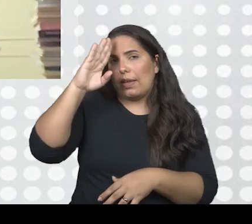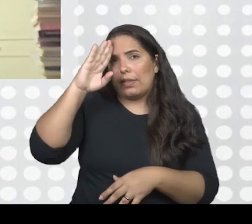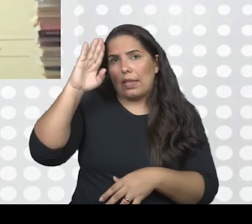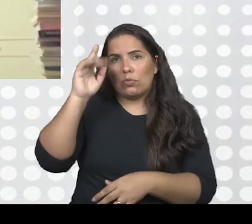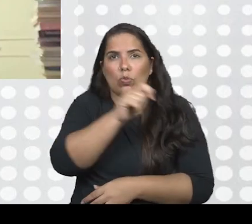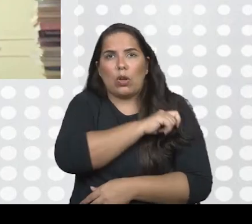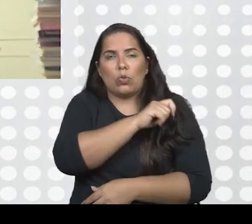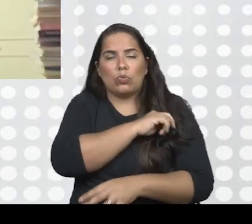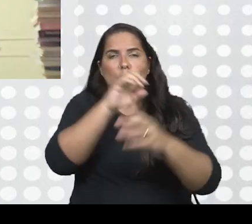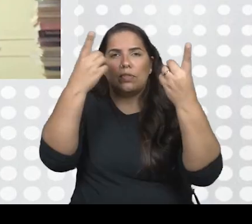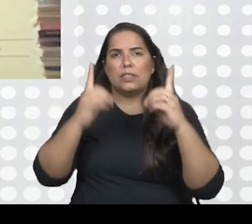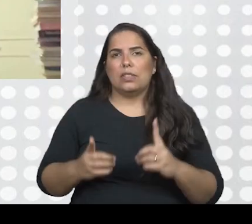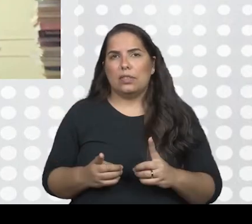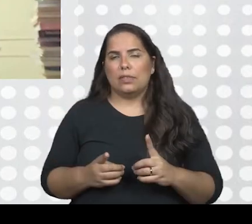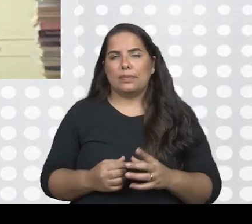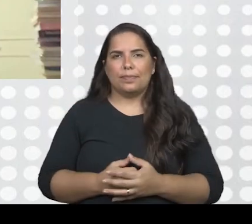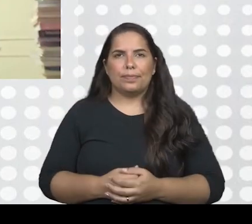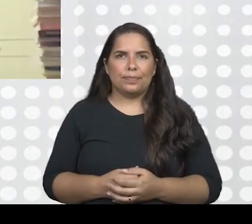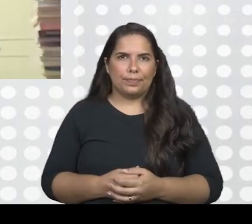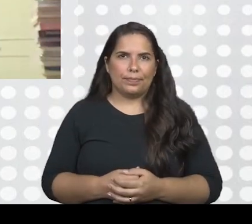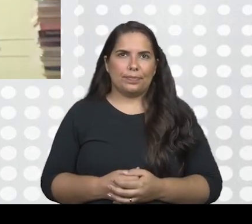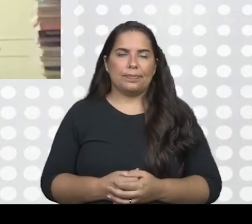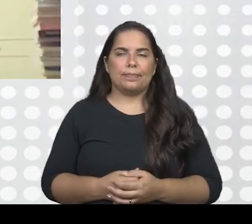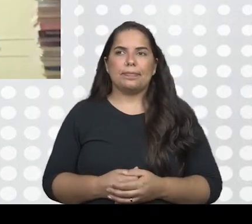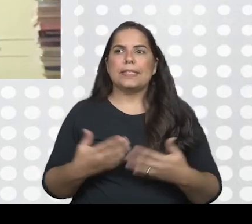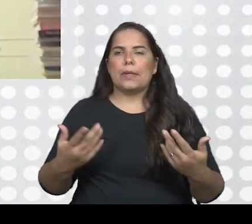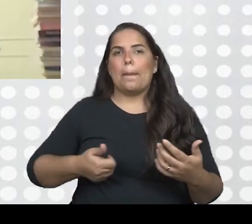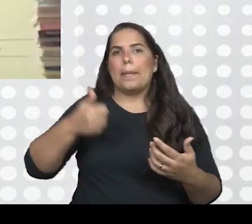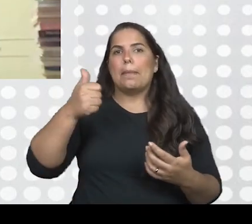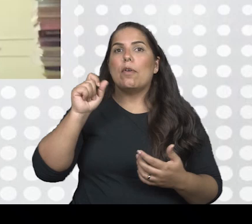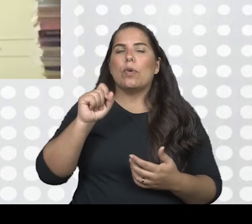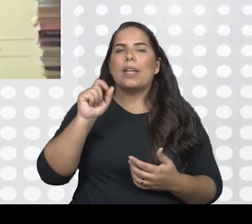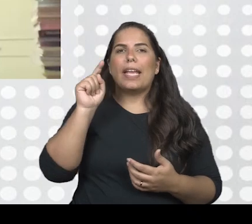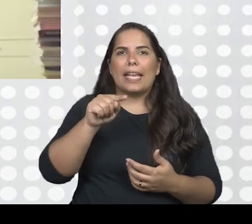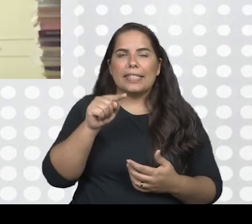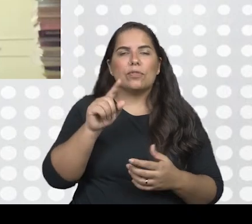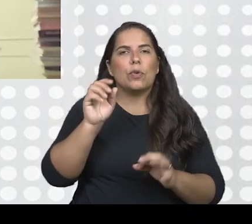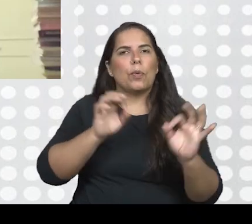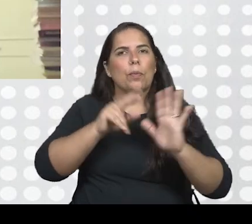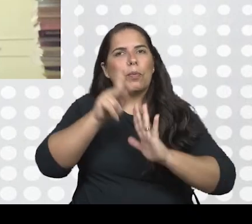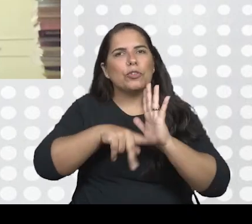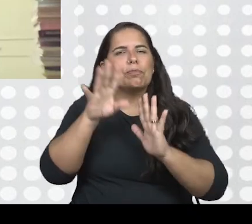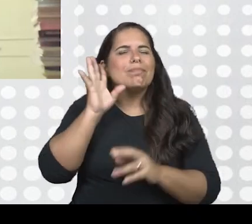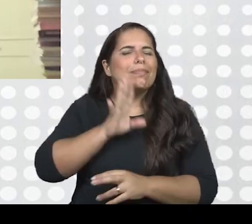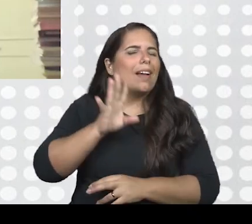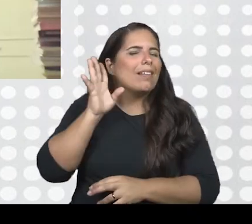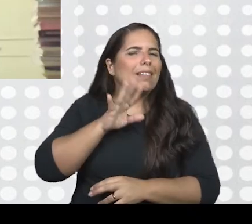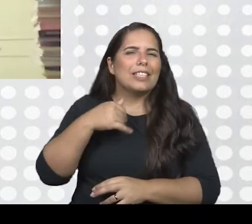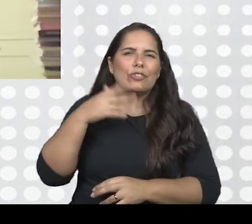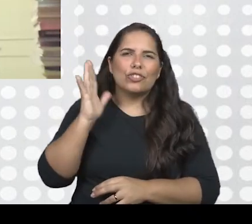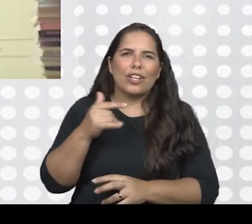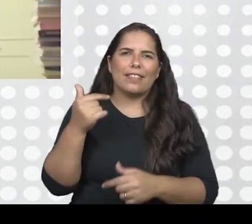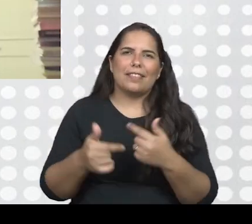dos estudantes com deficiências? Então, primeiro, quero dizer que esse foi um dos projetos mais bacanas que eu